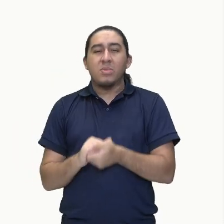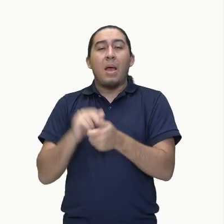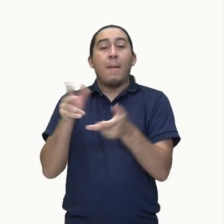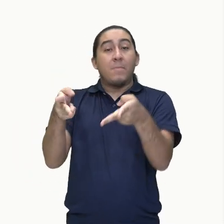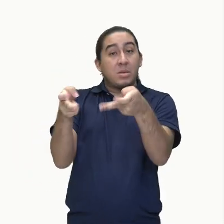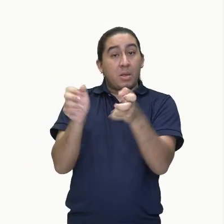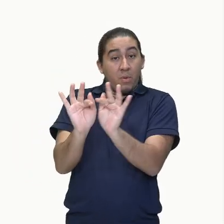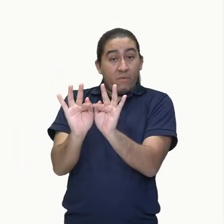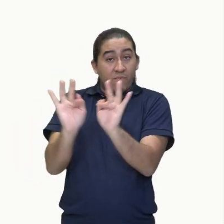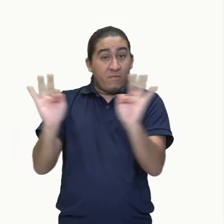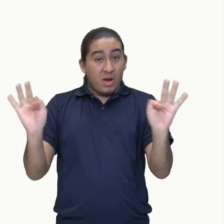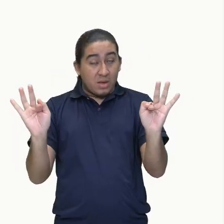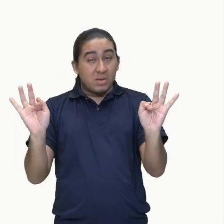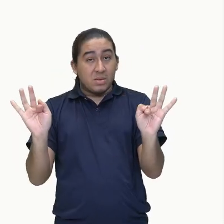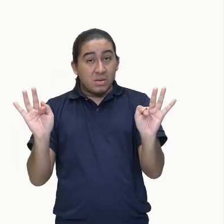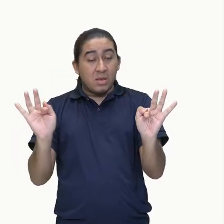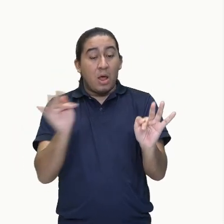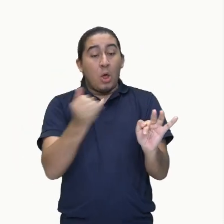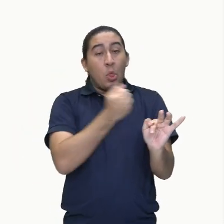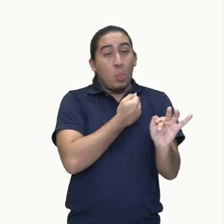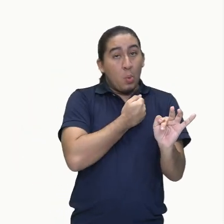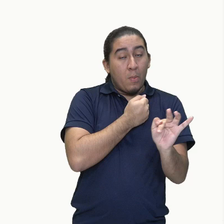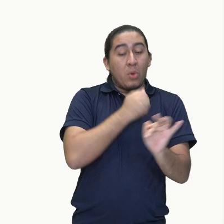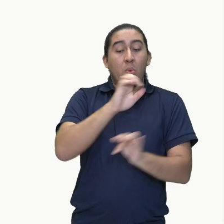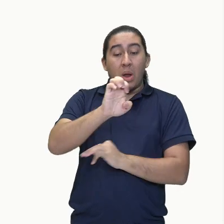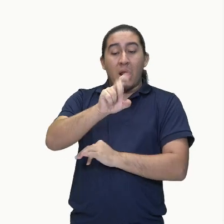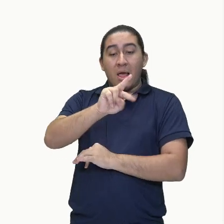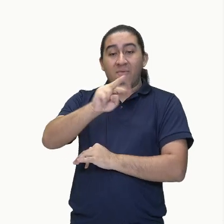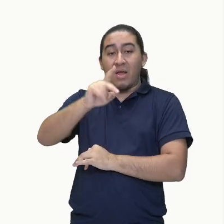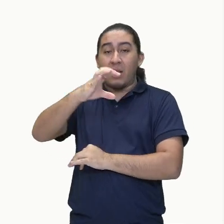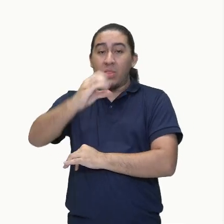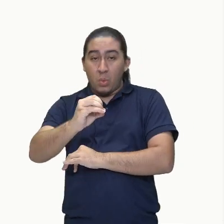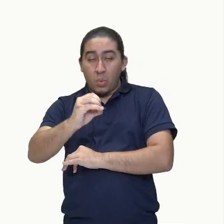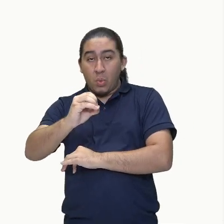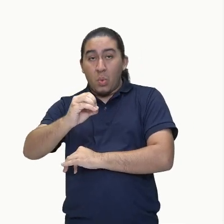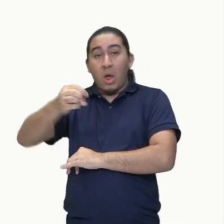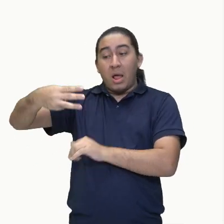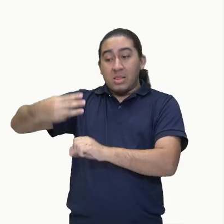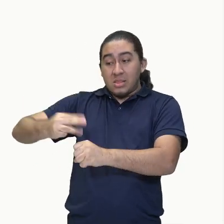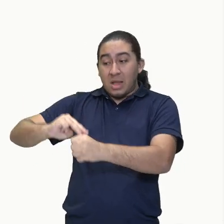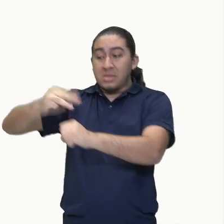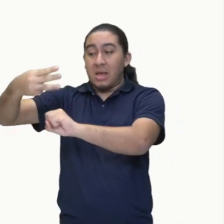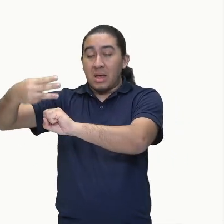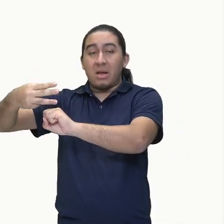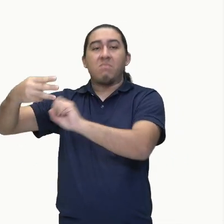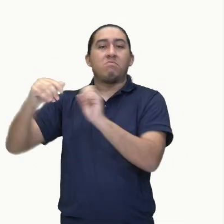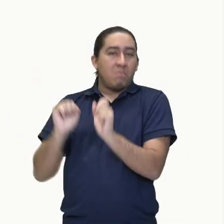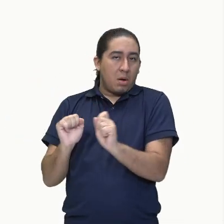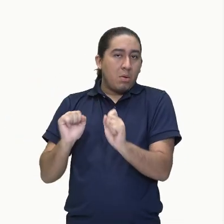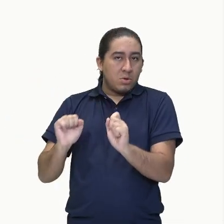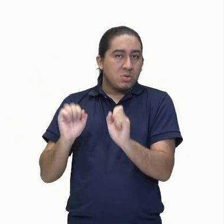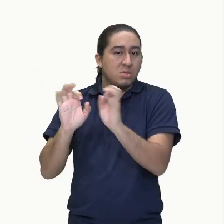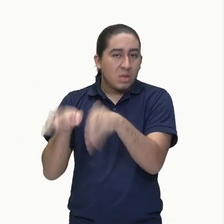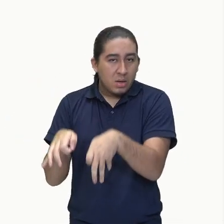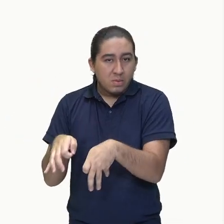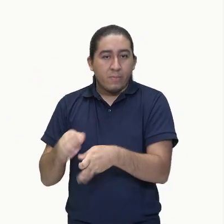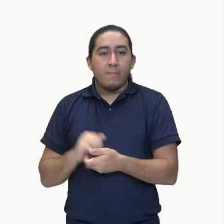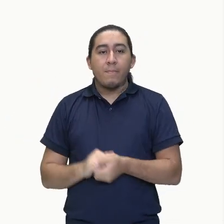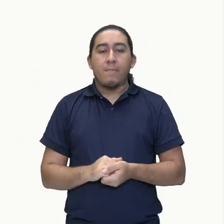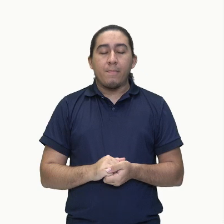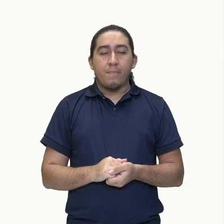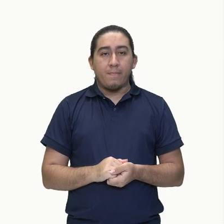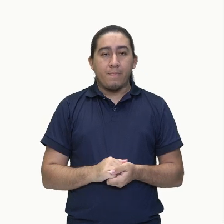Então, nesse caso, eu tenho 2 elevado à terceira potência. Essa é uma forma de leitura, 2 elevado à